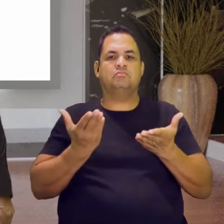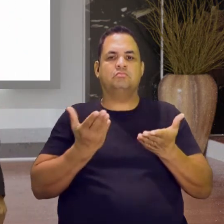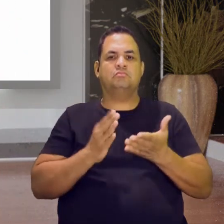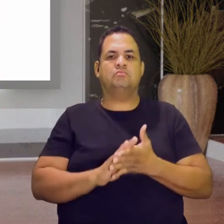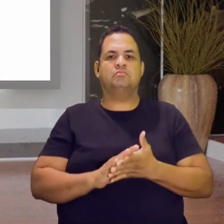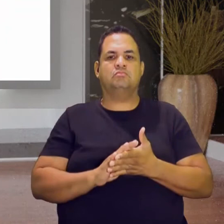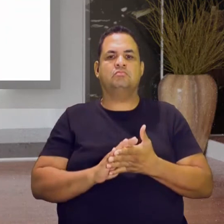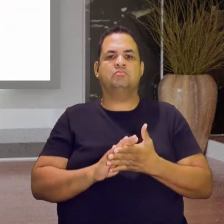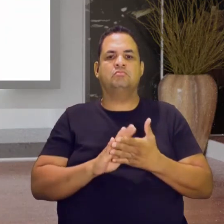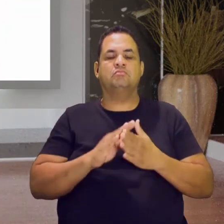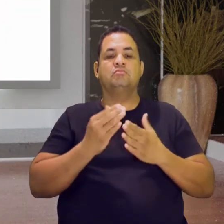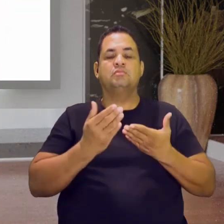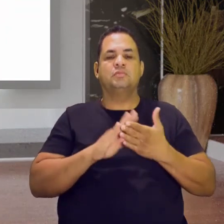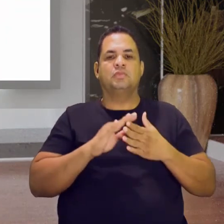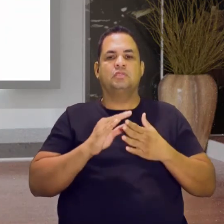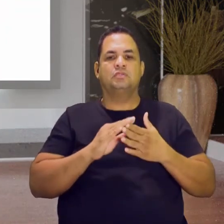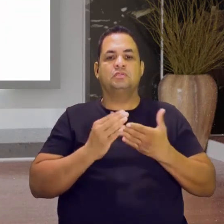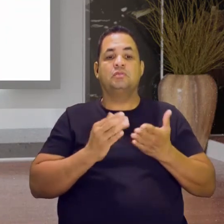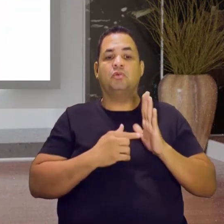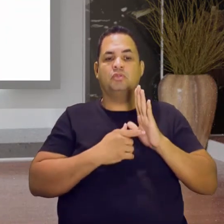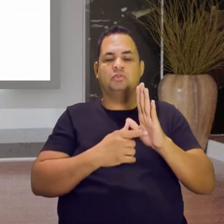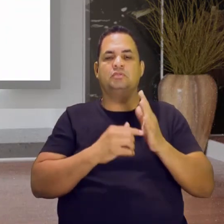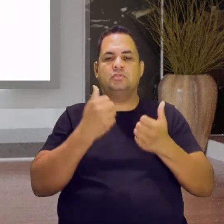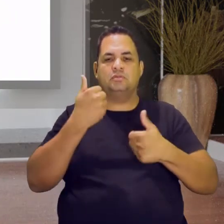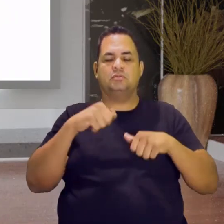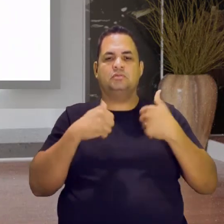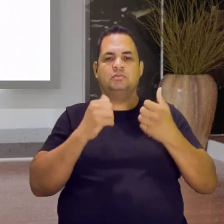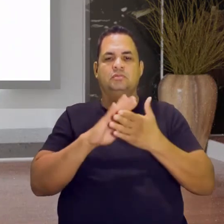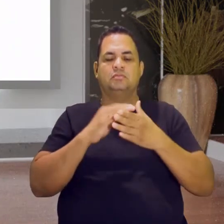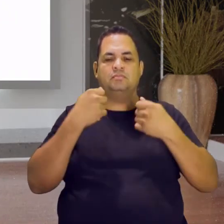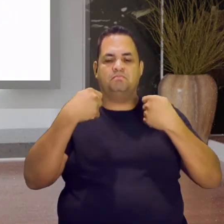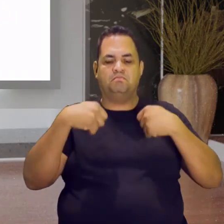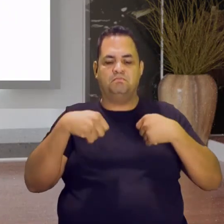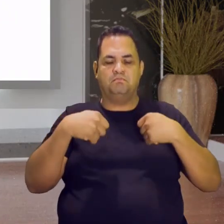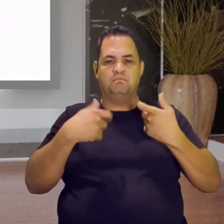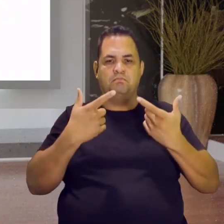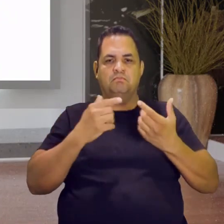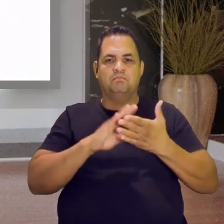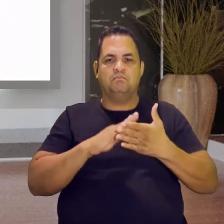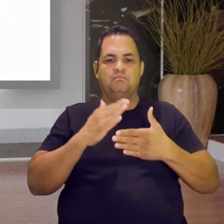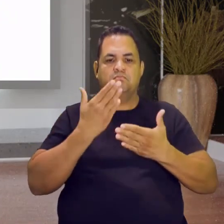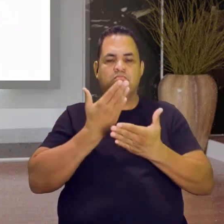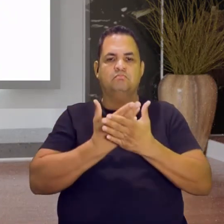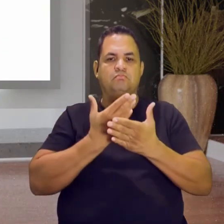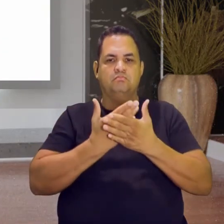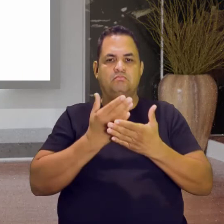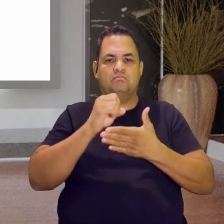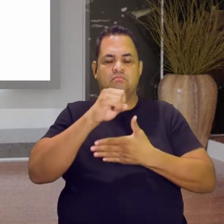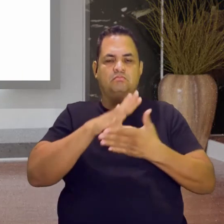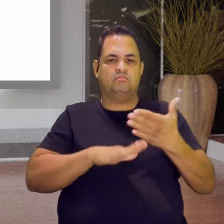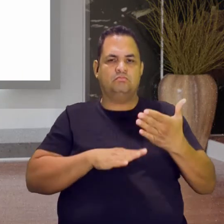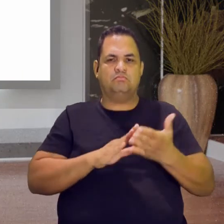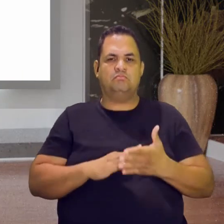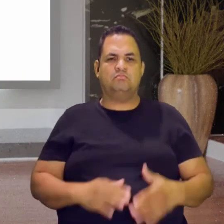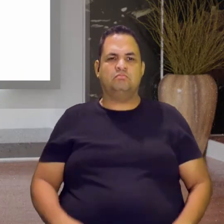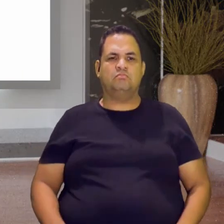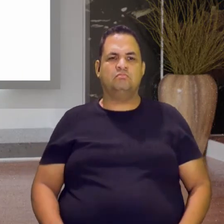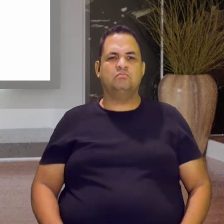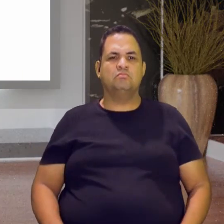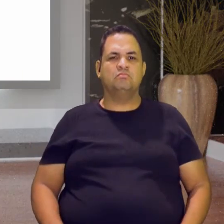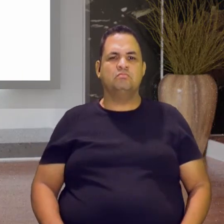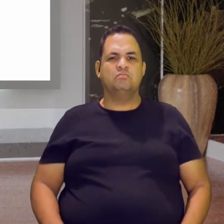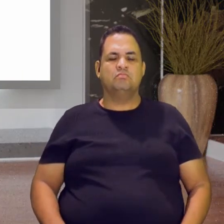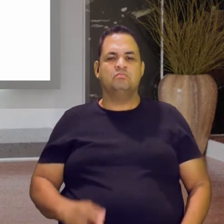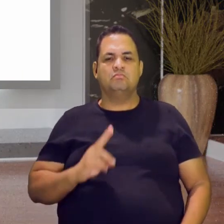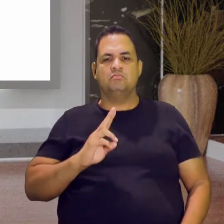essas aulas serão destacadas na avaliação. Então, vocês precisam, além de estudar essas questões aqui, né,